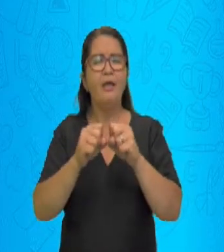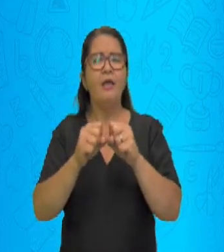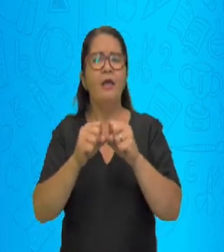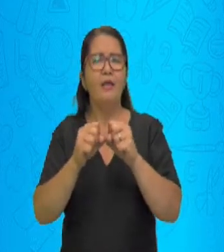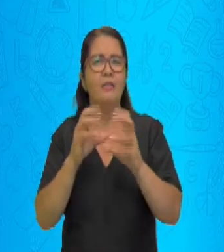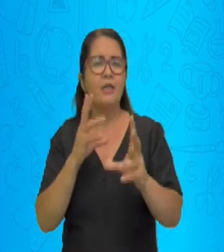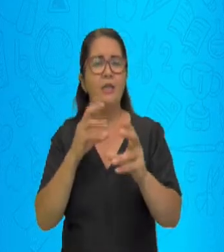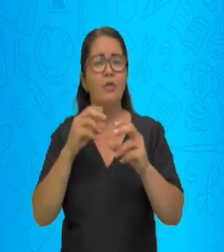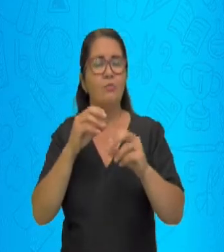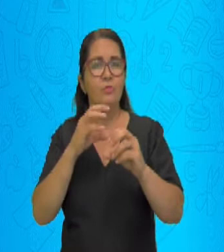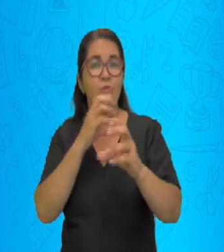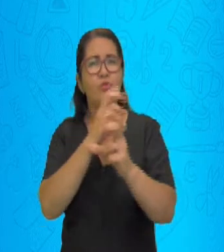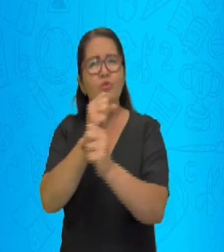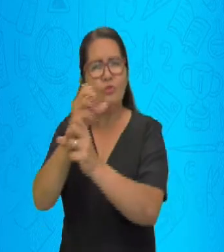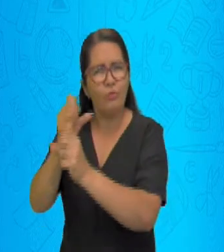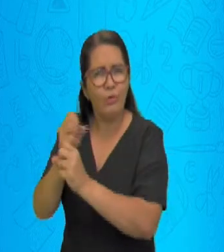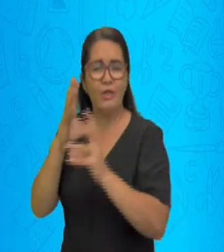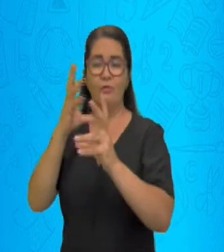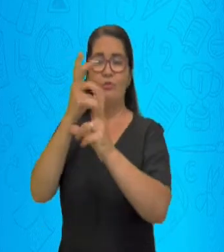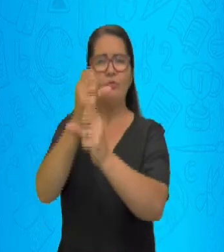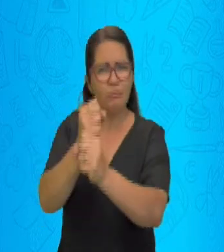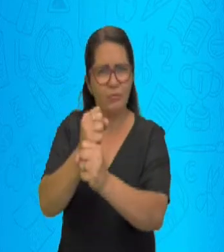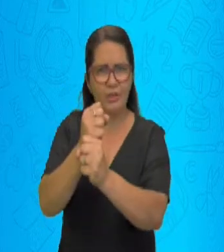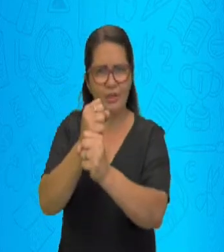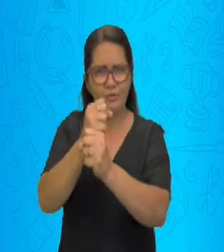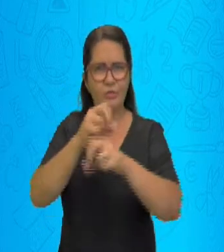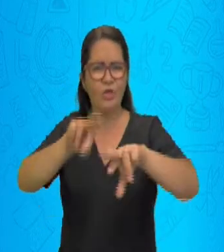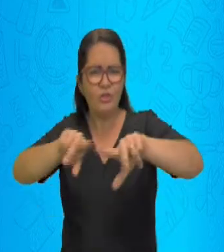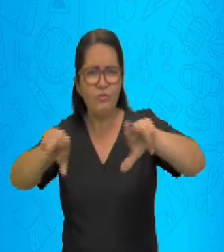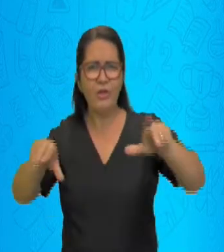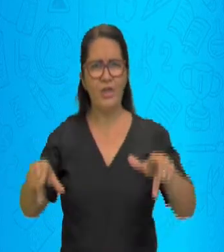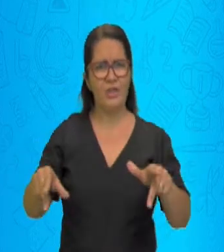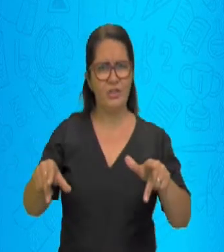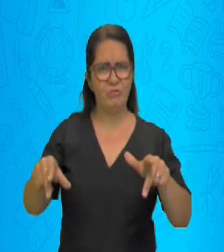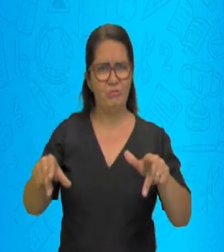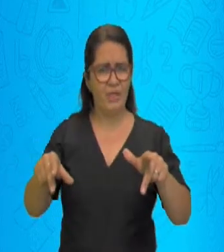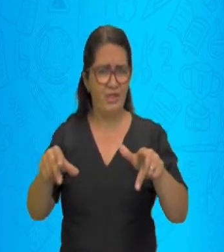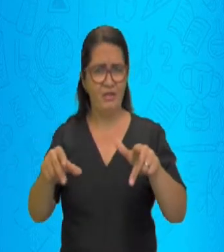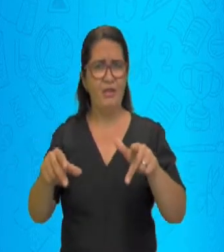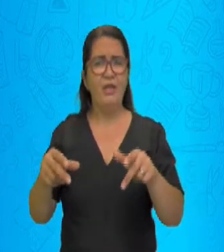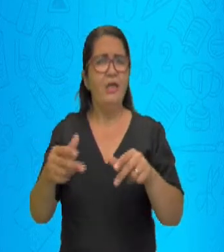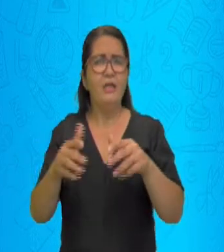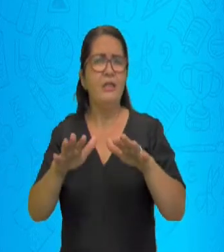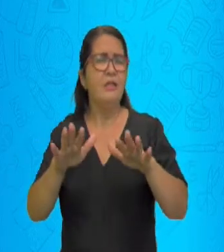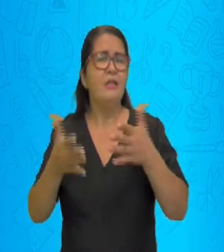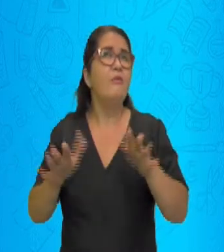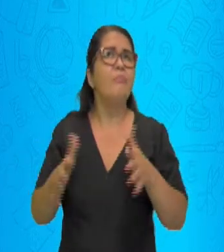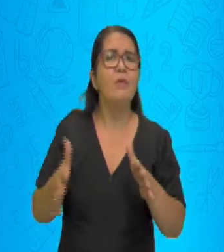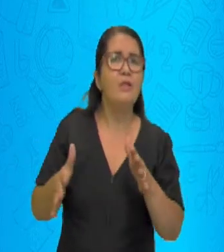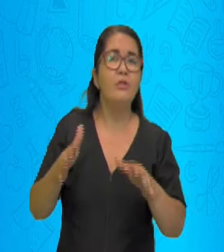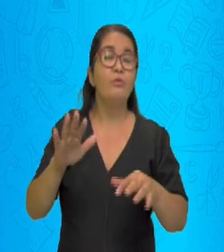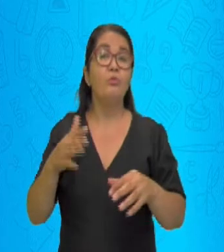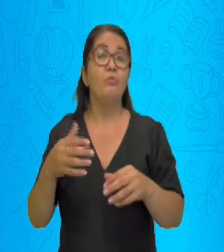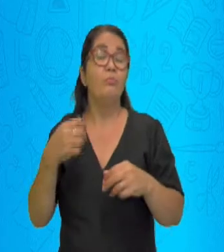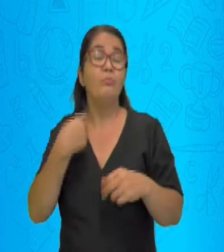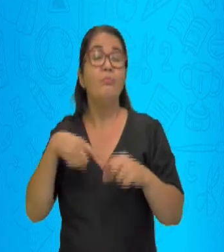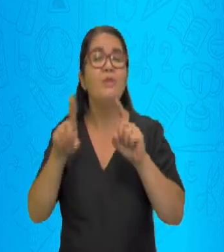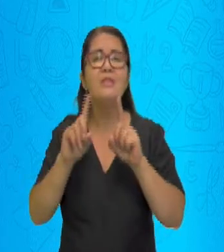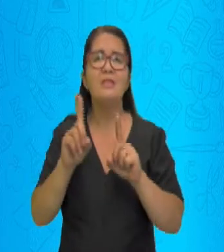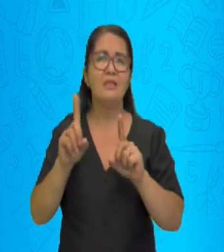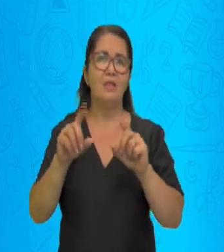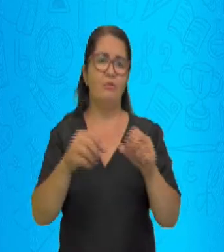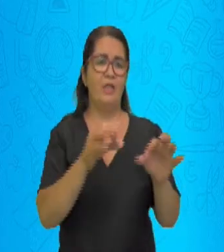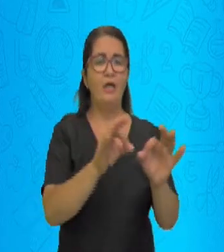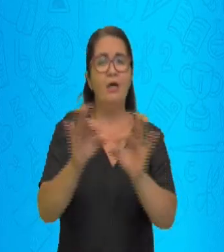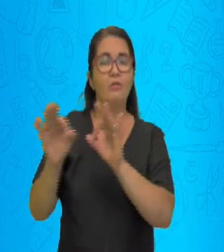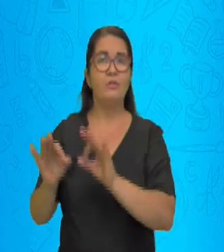o princípio da expressão numérica. Vamos resolver aqui, ó, 5 mais 2 entre parênteses mais 6, que dá o resultado